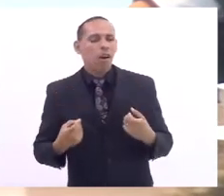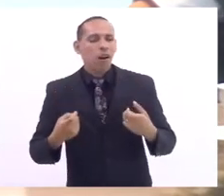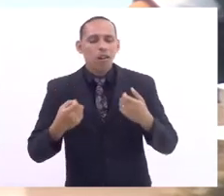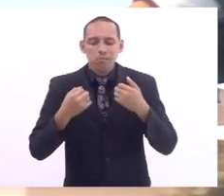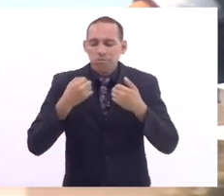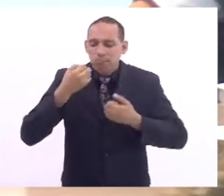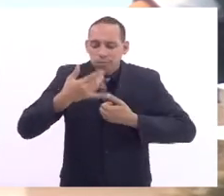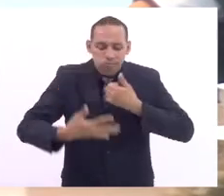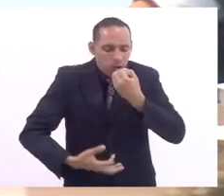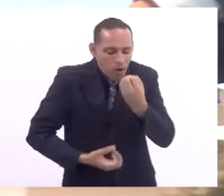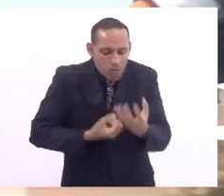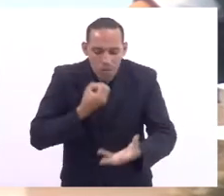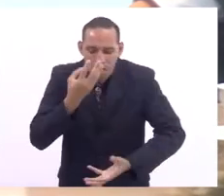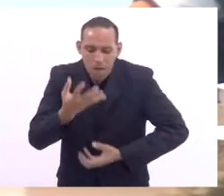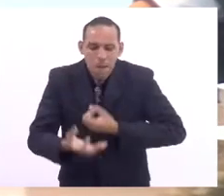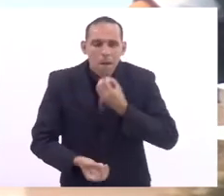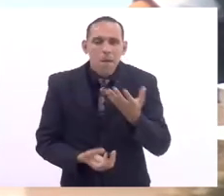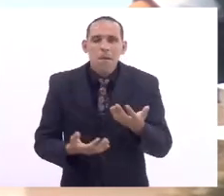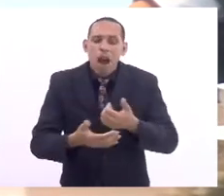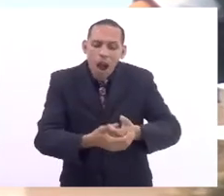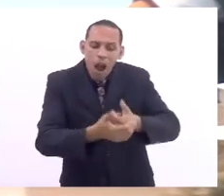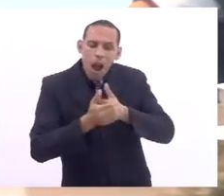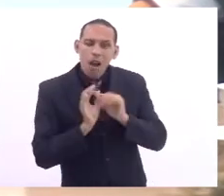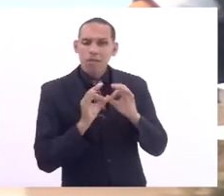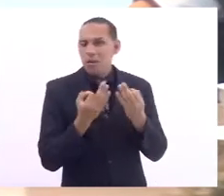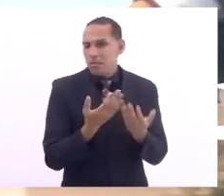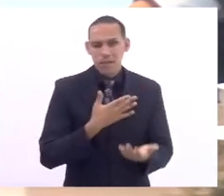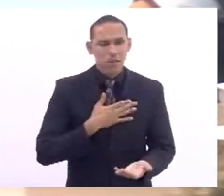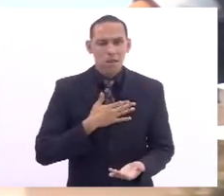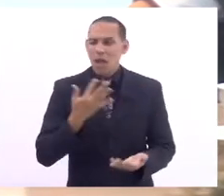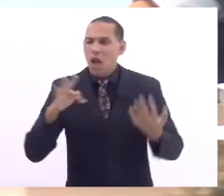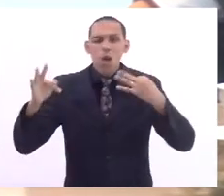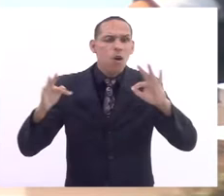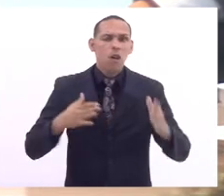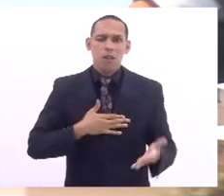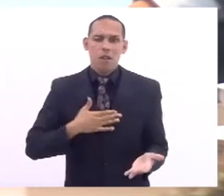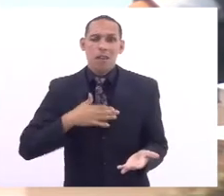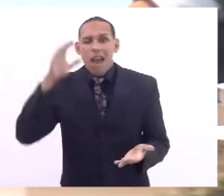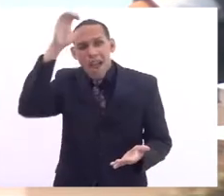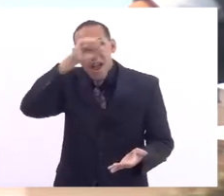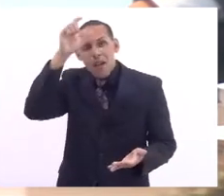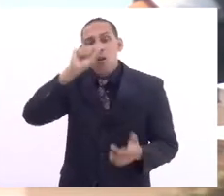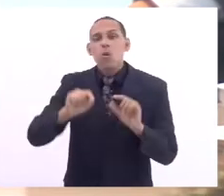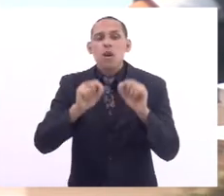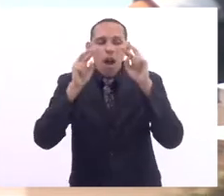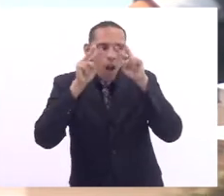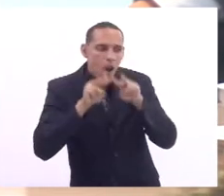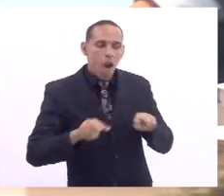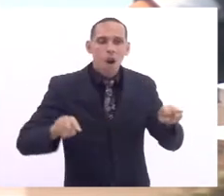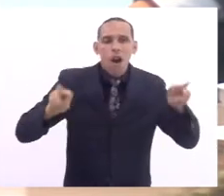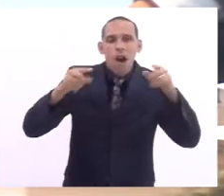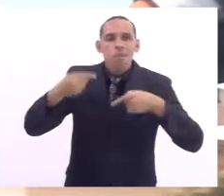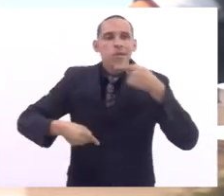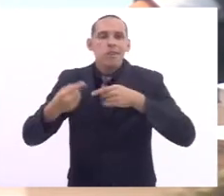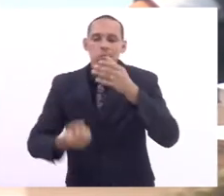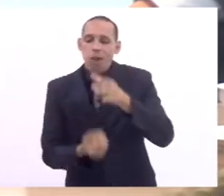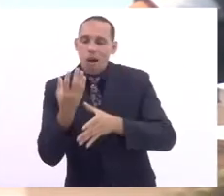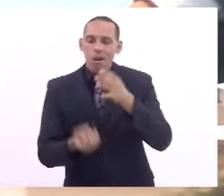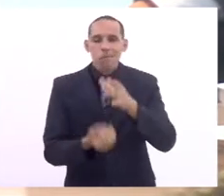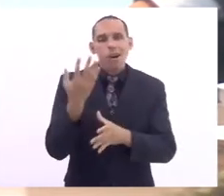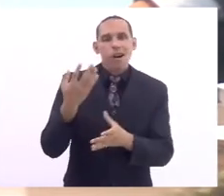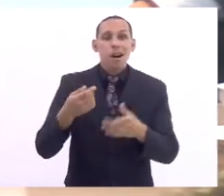acolheu não que acolheu a minha família que acolheu as dores que aprendeu a olhar e construir política a partir